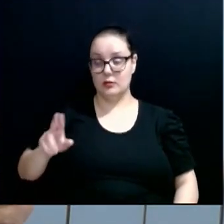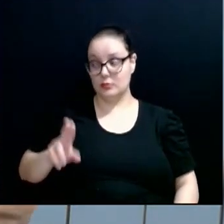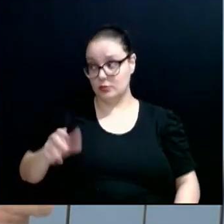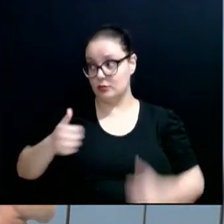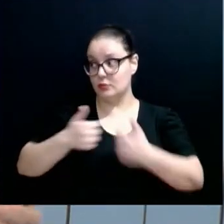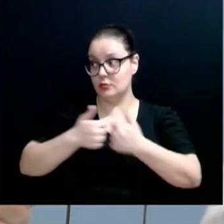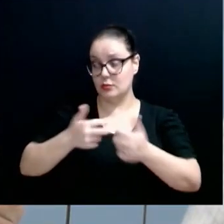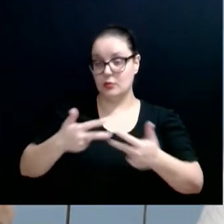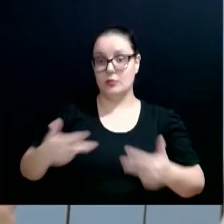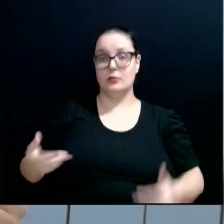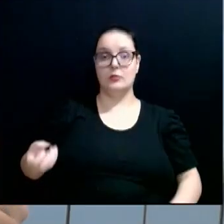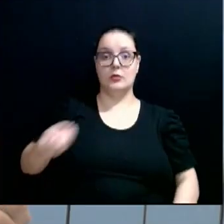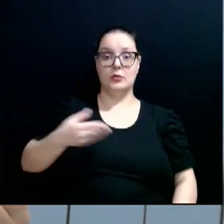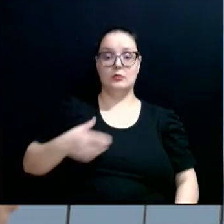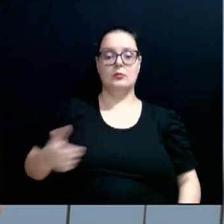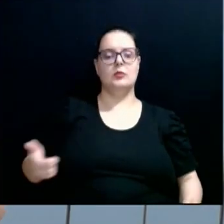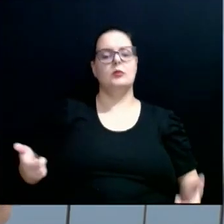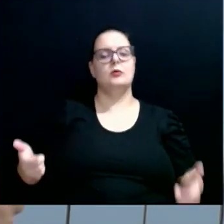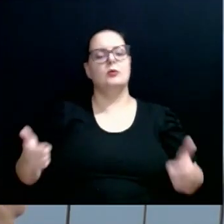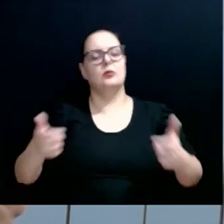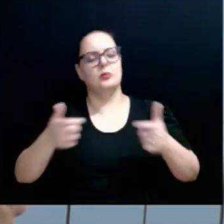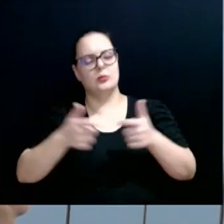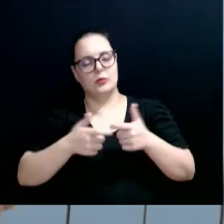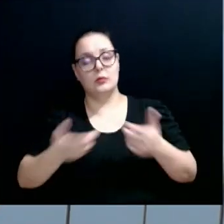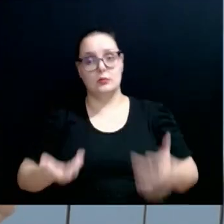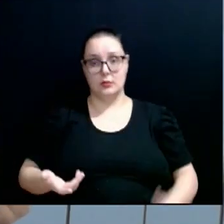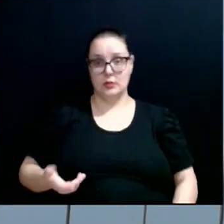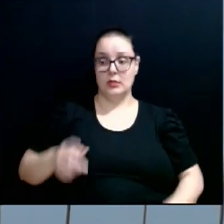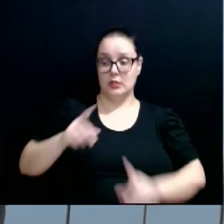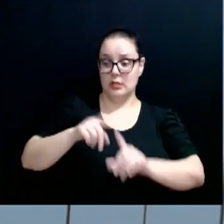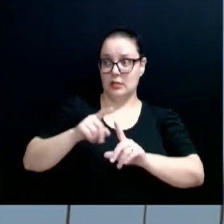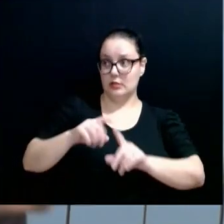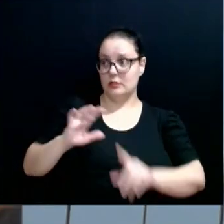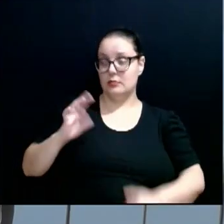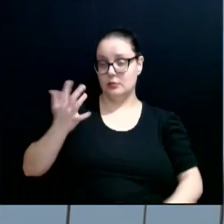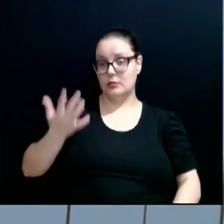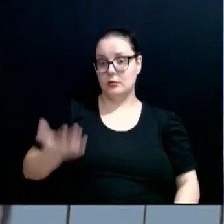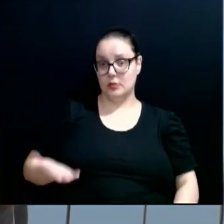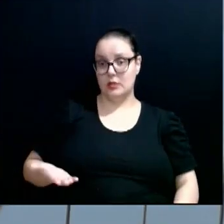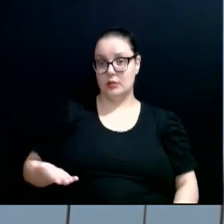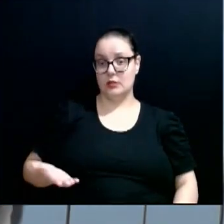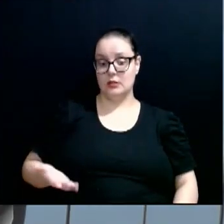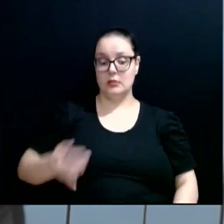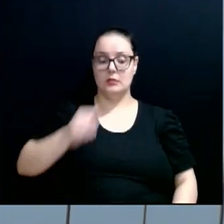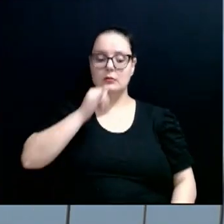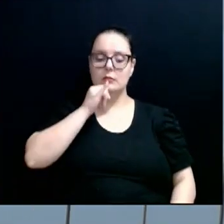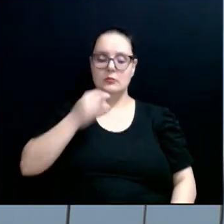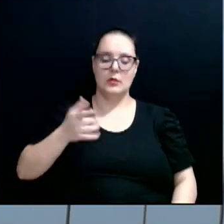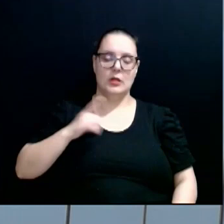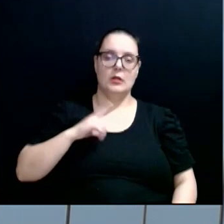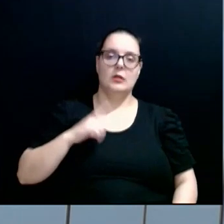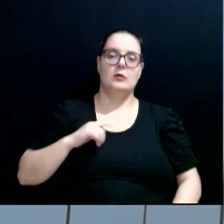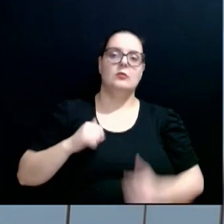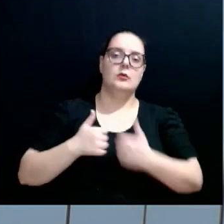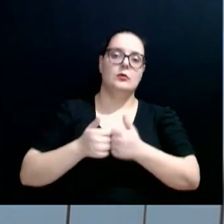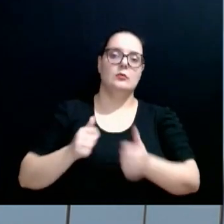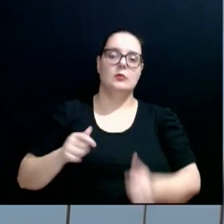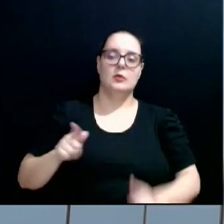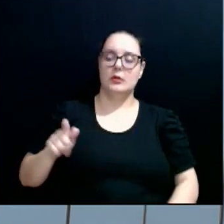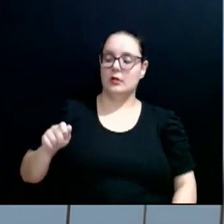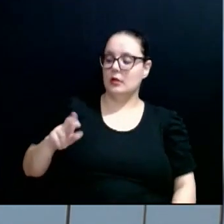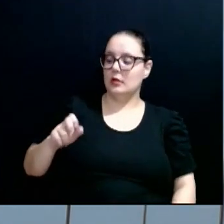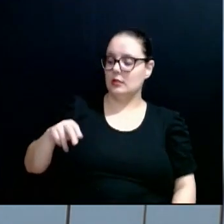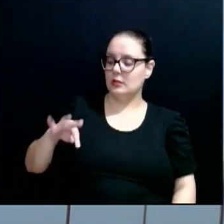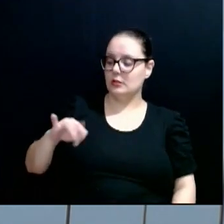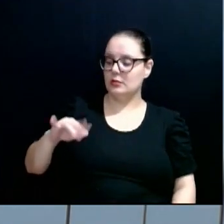diminui bastante esse tipo de ocorrência. Então, você tem um ônibus que ainda está na garantia da fábrica, fica mais fácil de